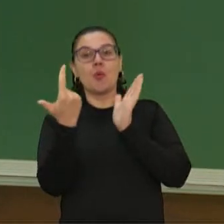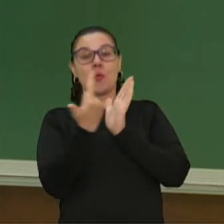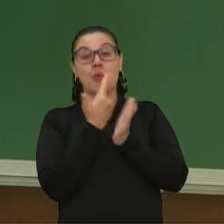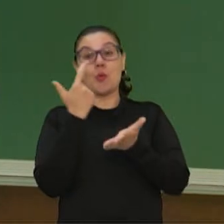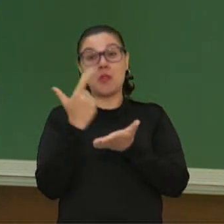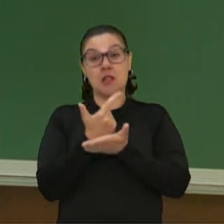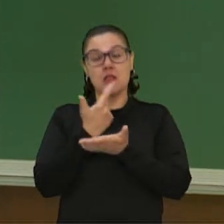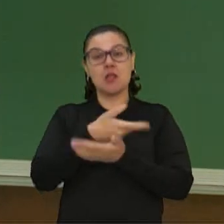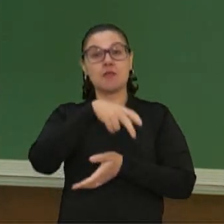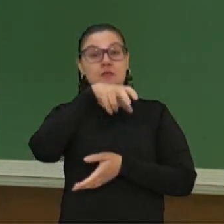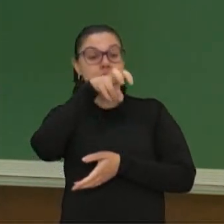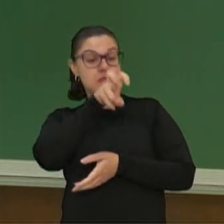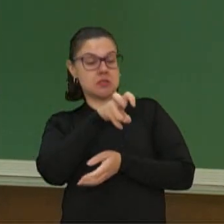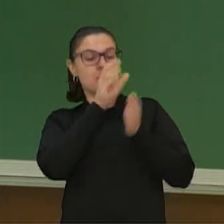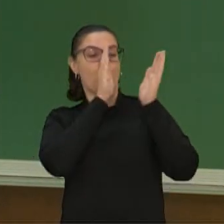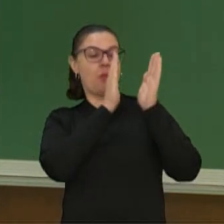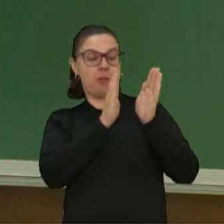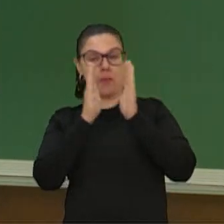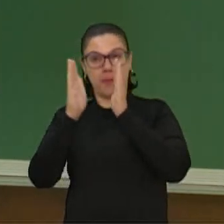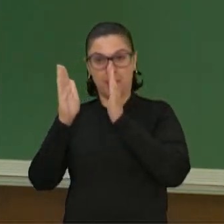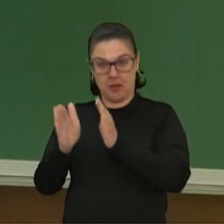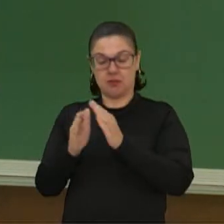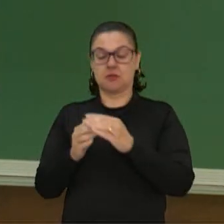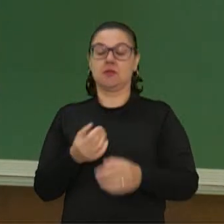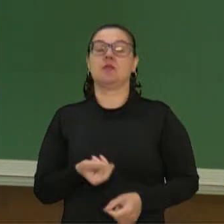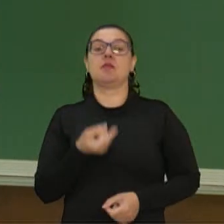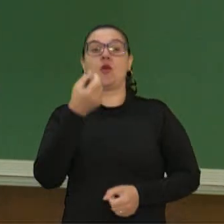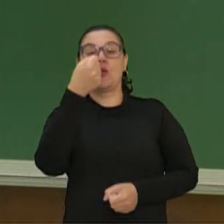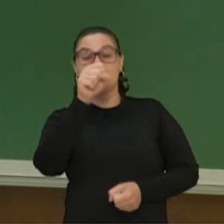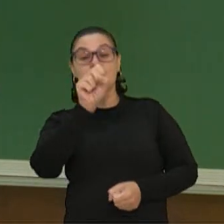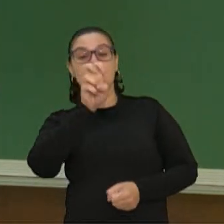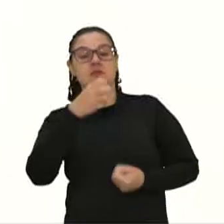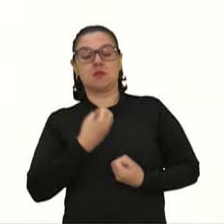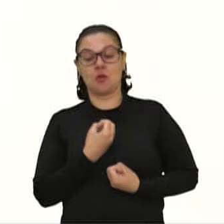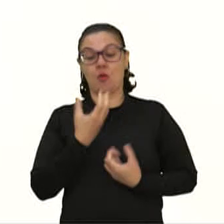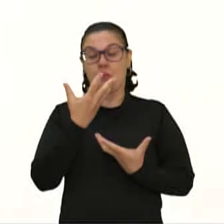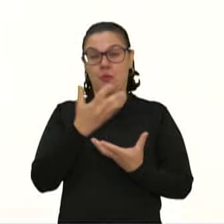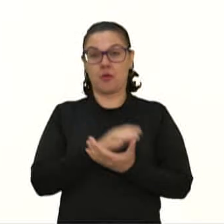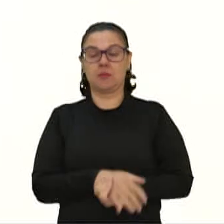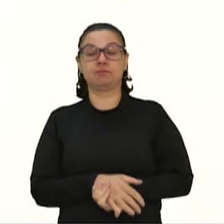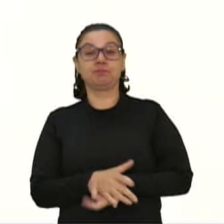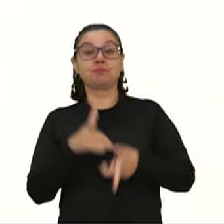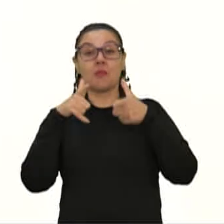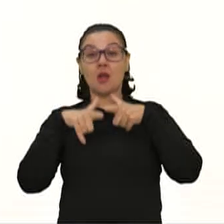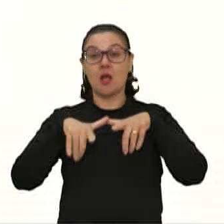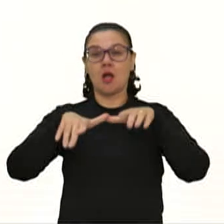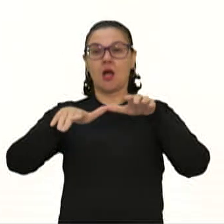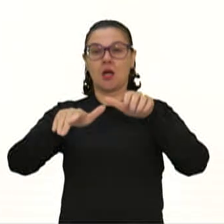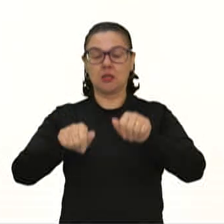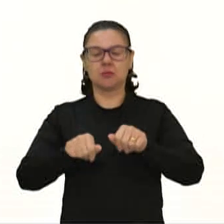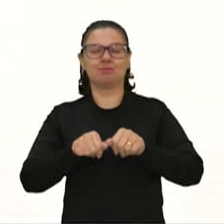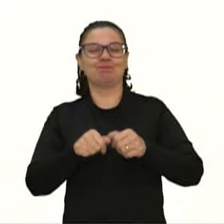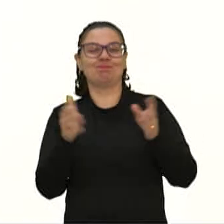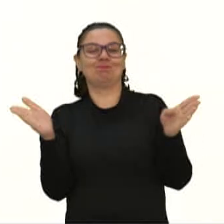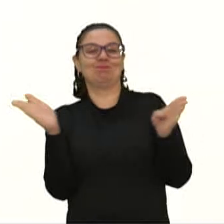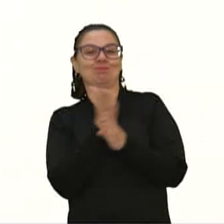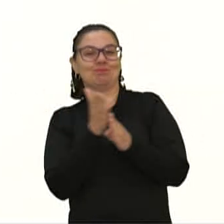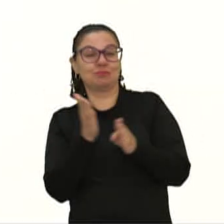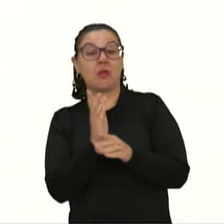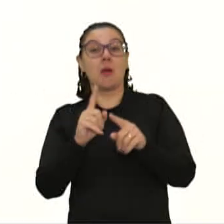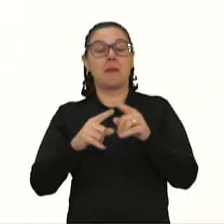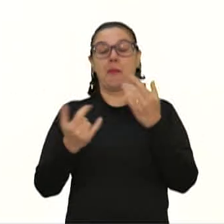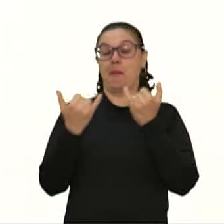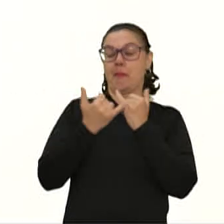compondo 85 poemas, romances, tá? A linguagem aparentemente rebuscada, mas é só